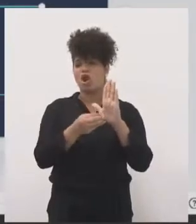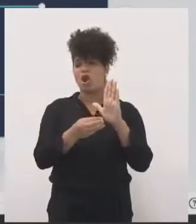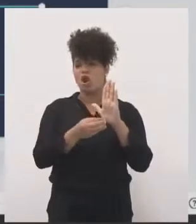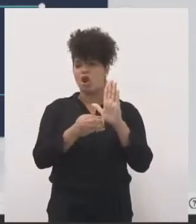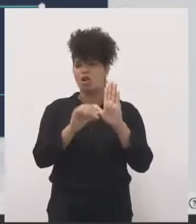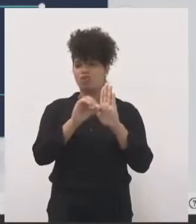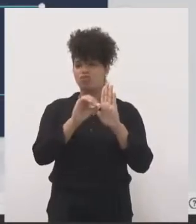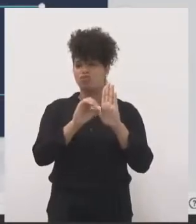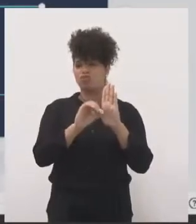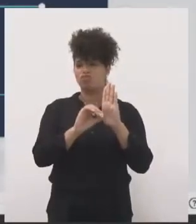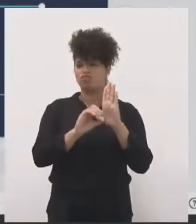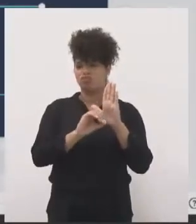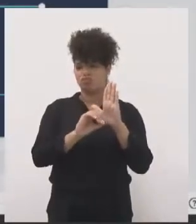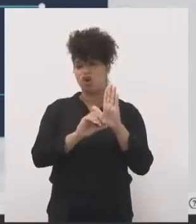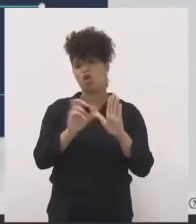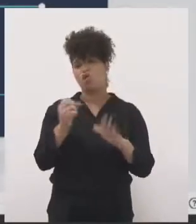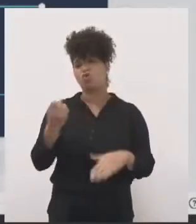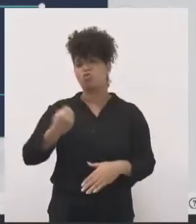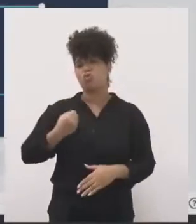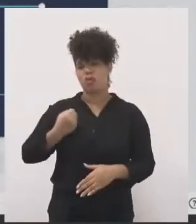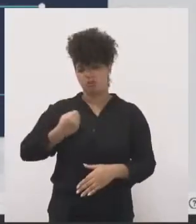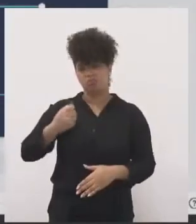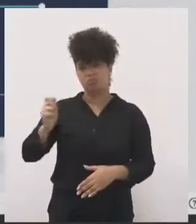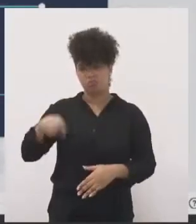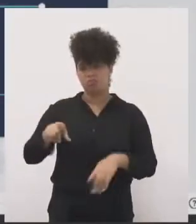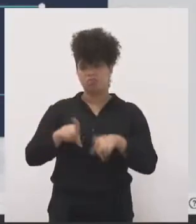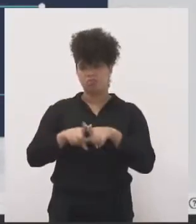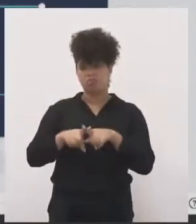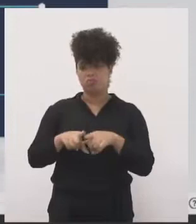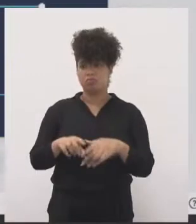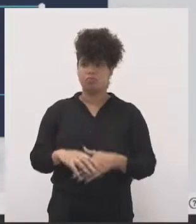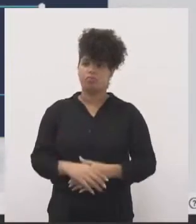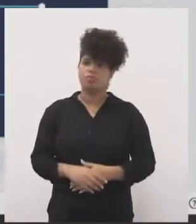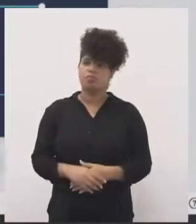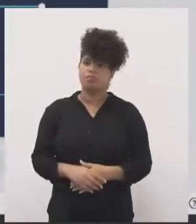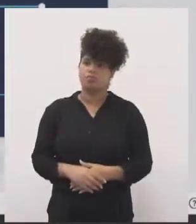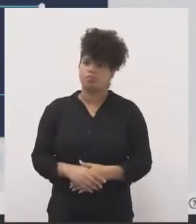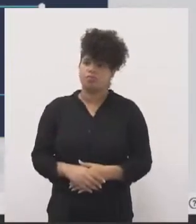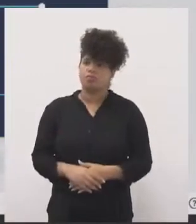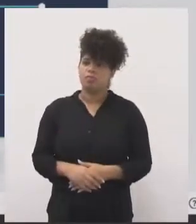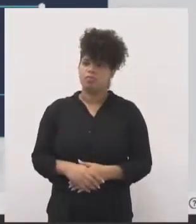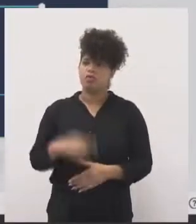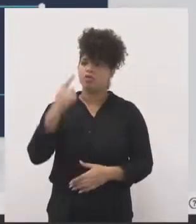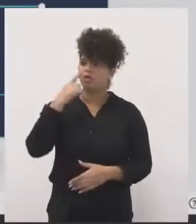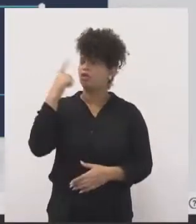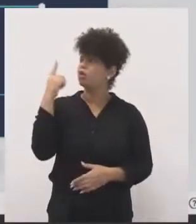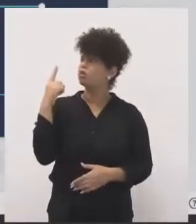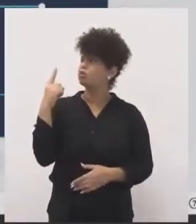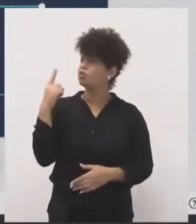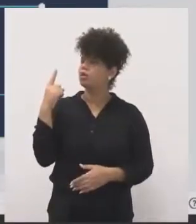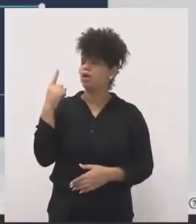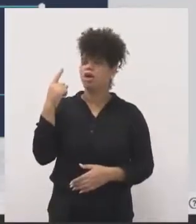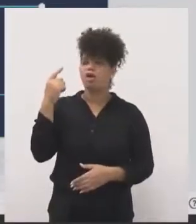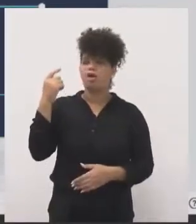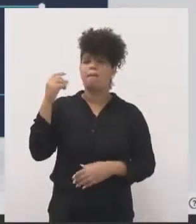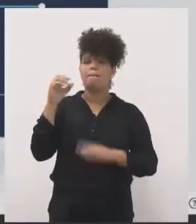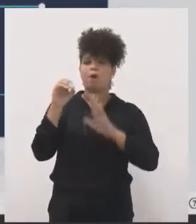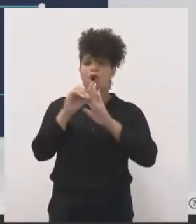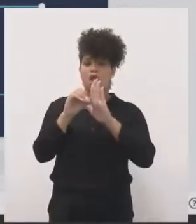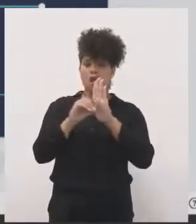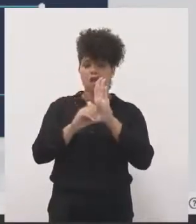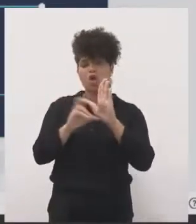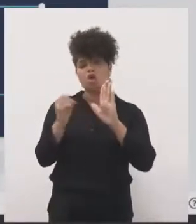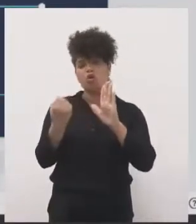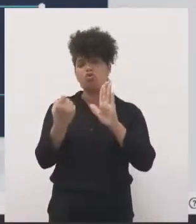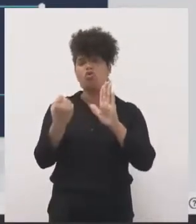aqui algumas, ou numerar, né? Também. Então, tá ali em cima. A bolinha ou um númerozinho. Clica